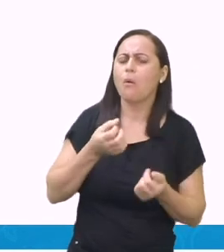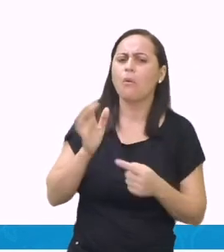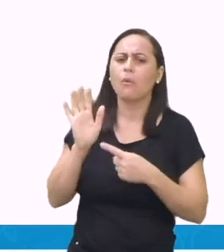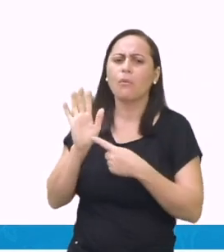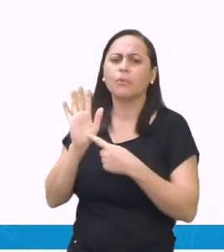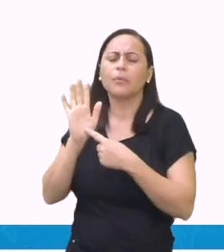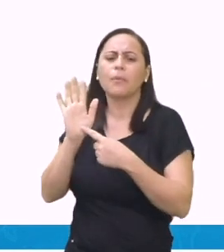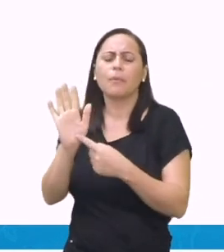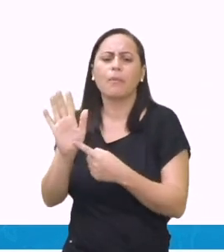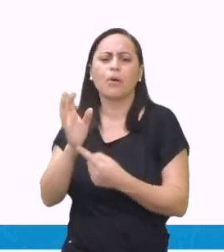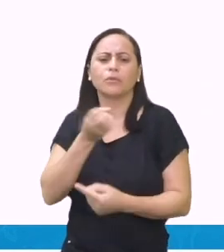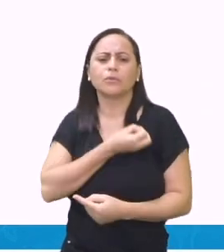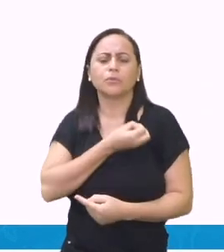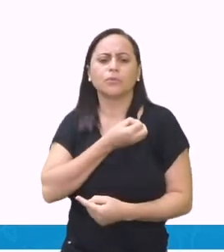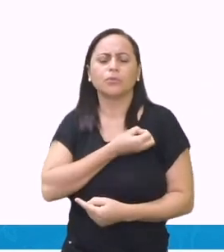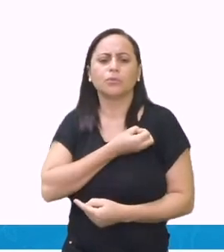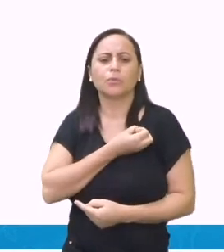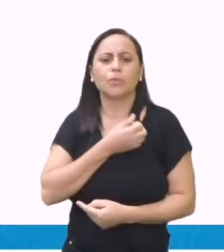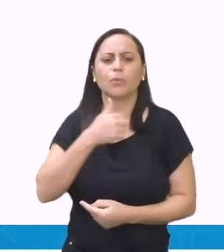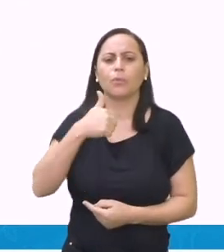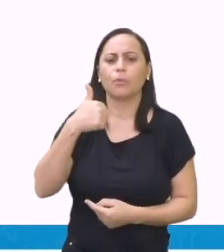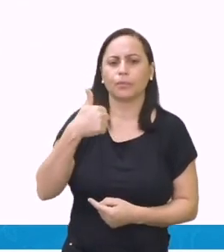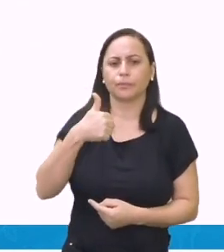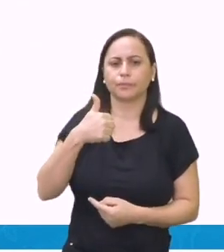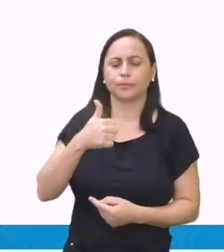número ordinal? Vamos aqui?